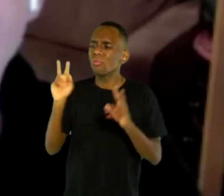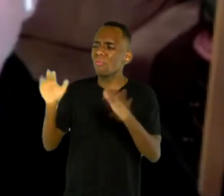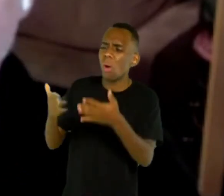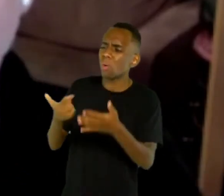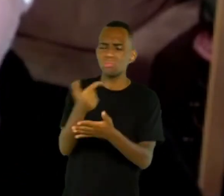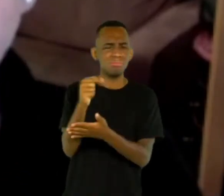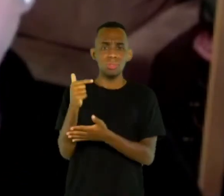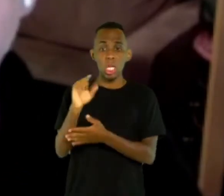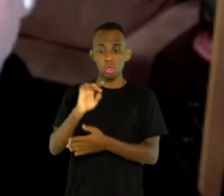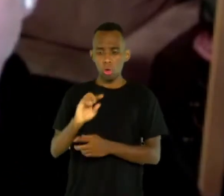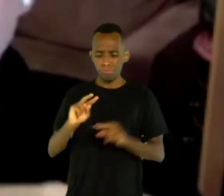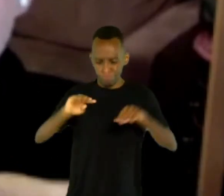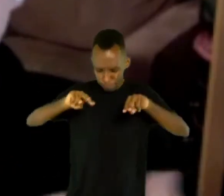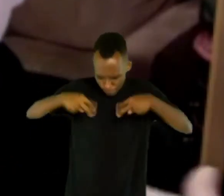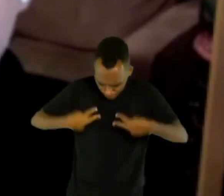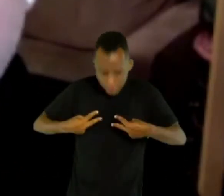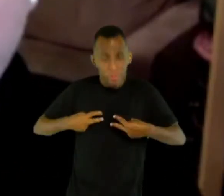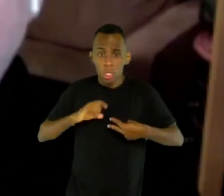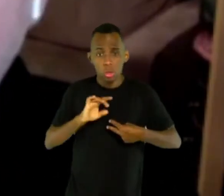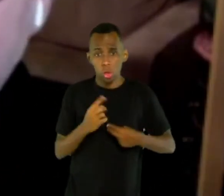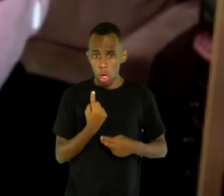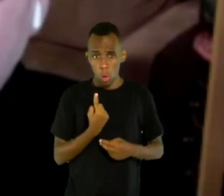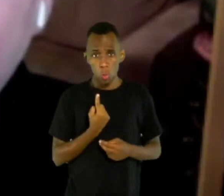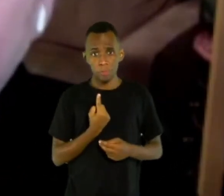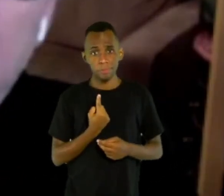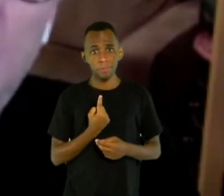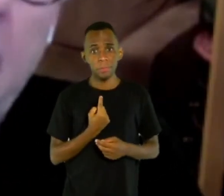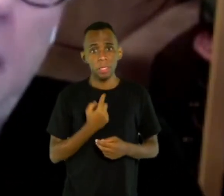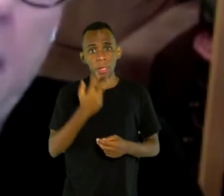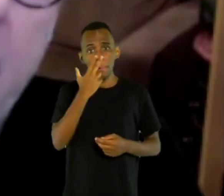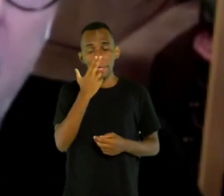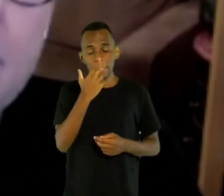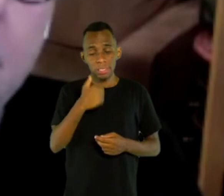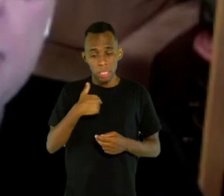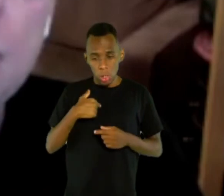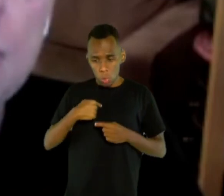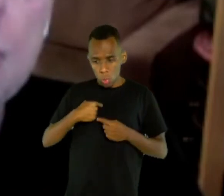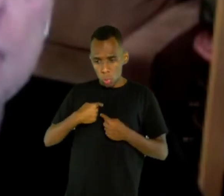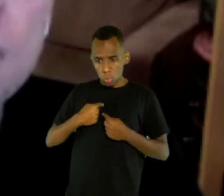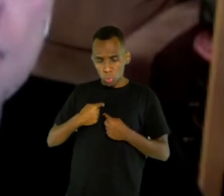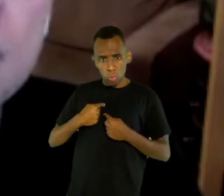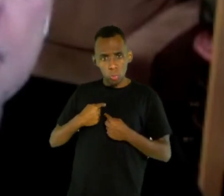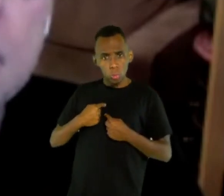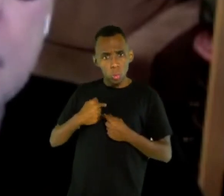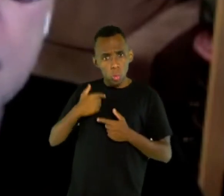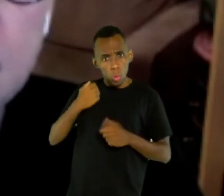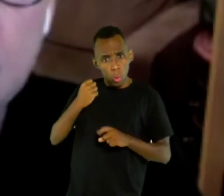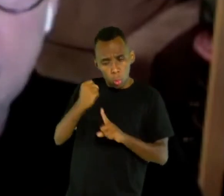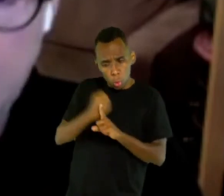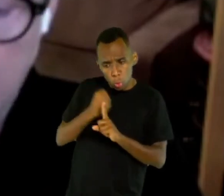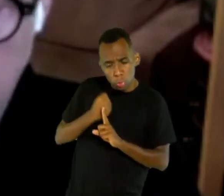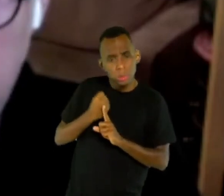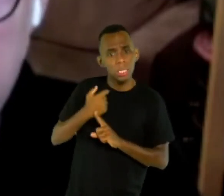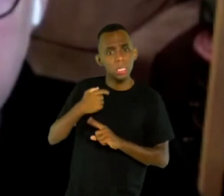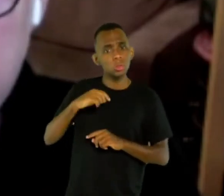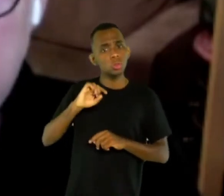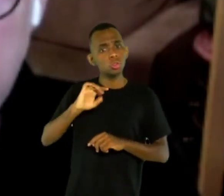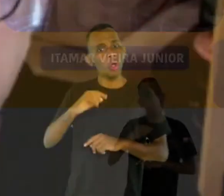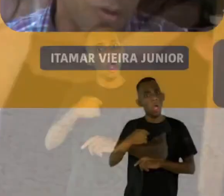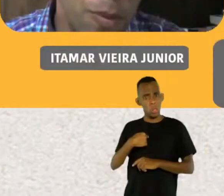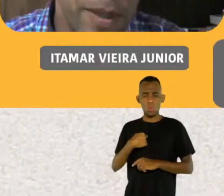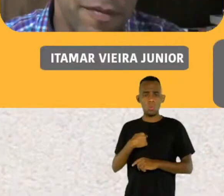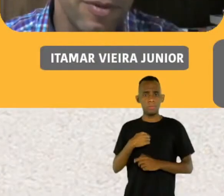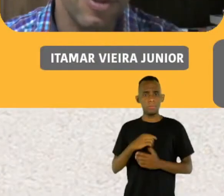tô me defendendo, é como se eu estivesse me defendendo, né? É basicamente isso. E, Sérgio, eu